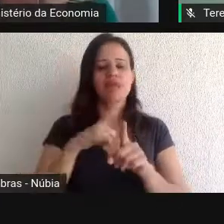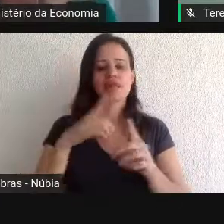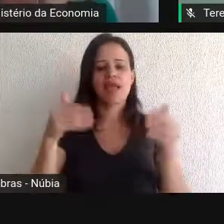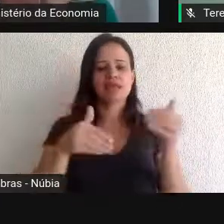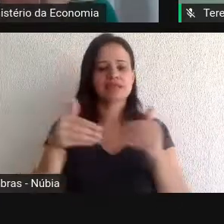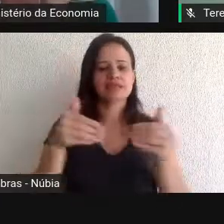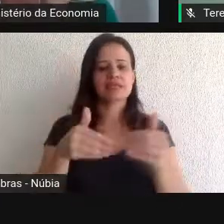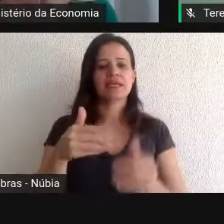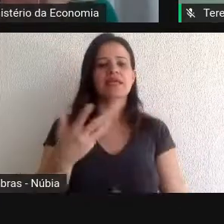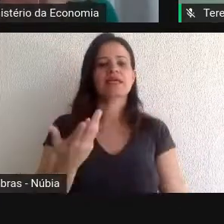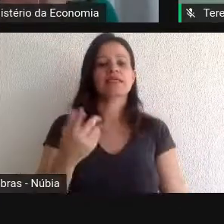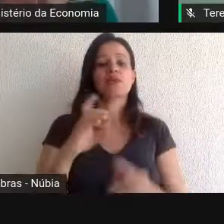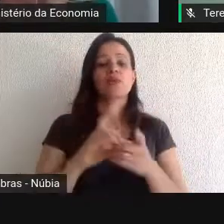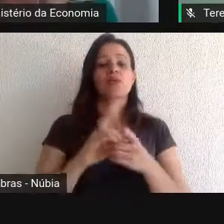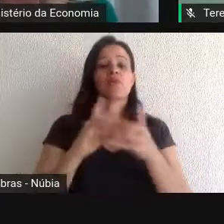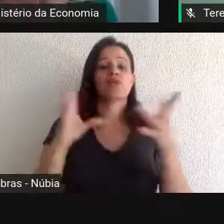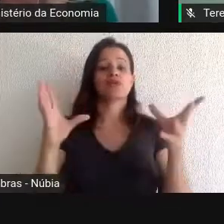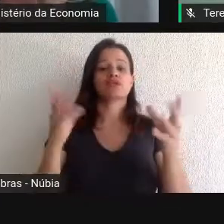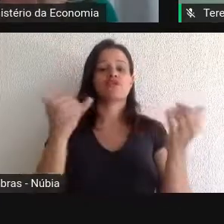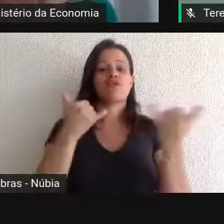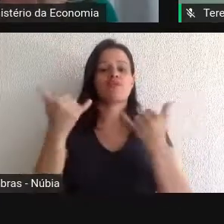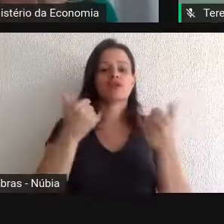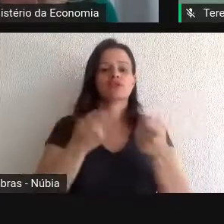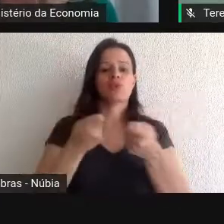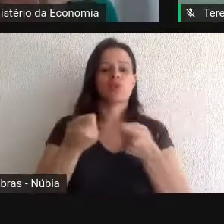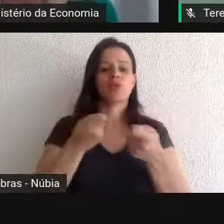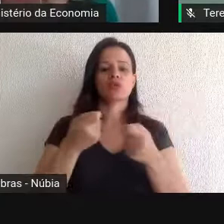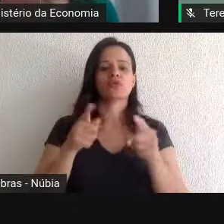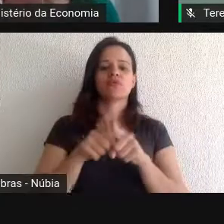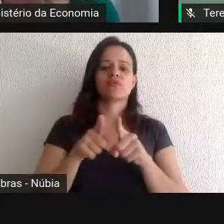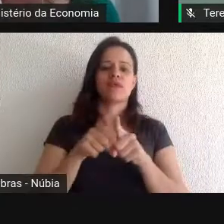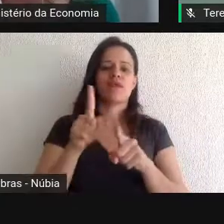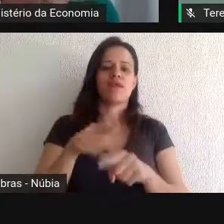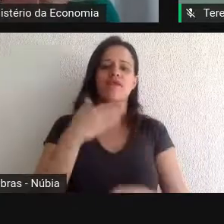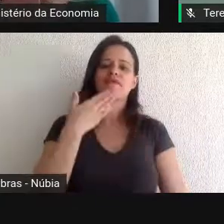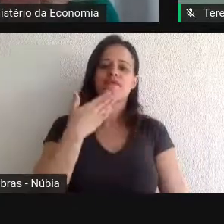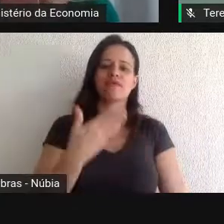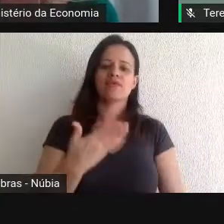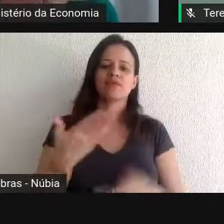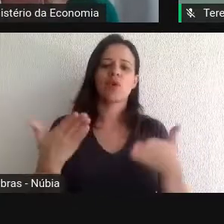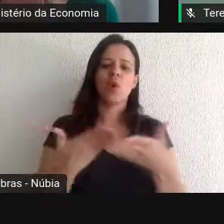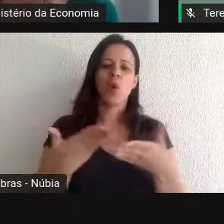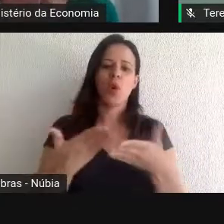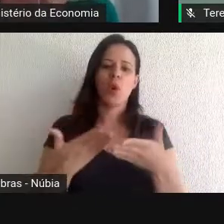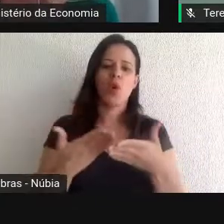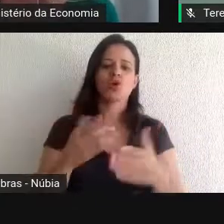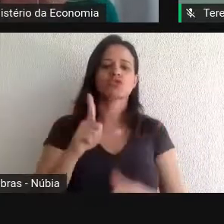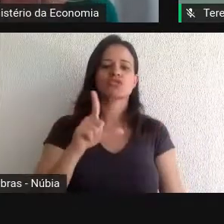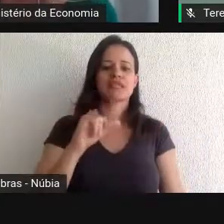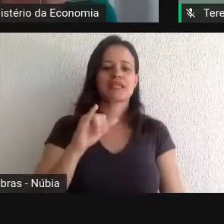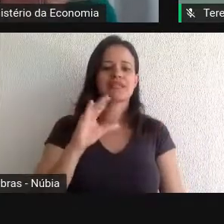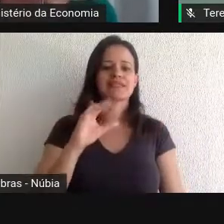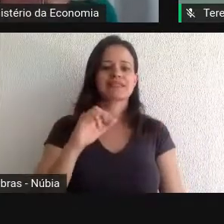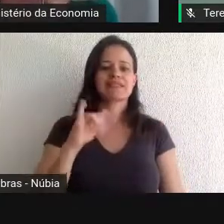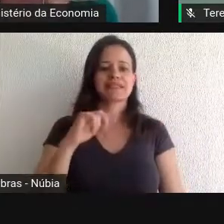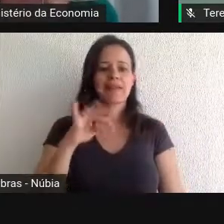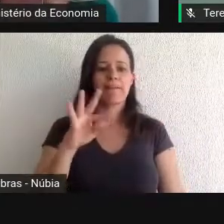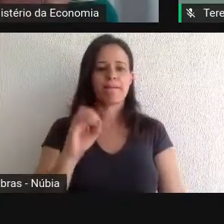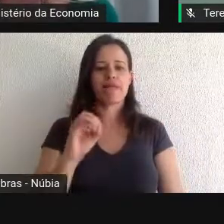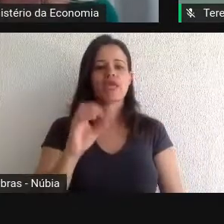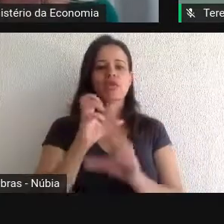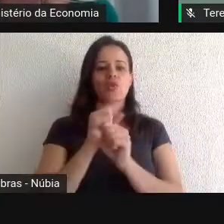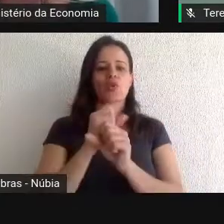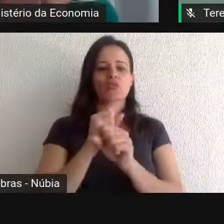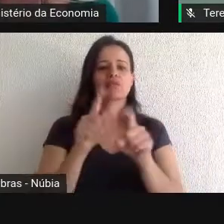Então, democratizando a informação, o controle social também é favorecido. Isso acontece hoje no licenciamento e orçamento da mesma forma.